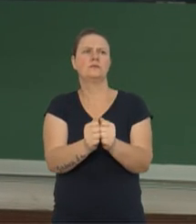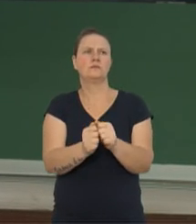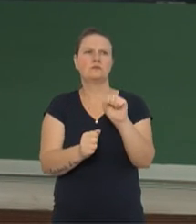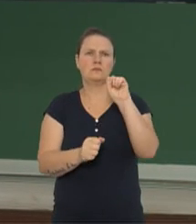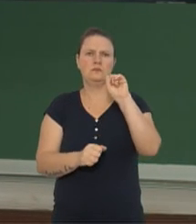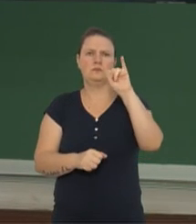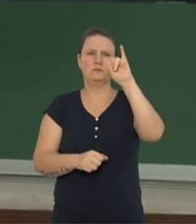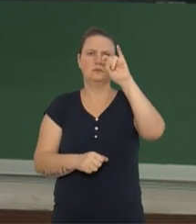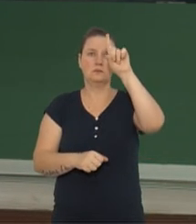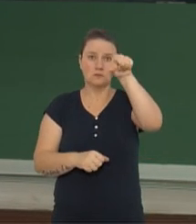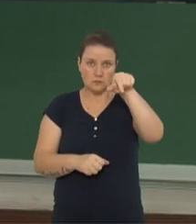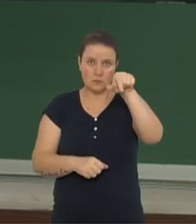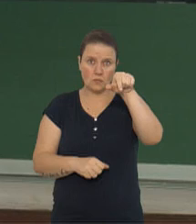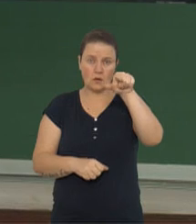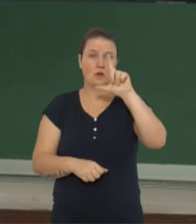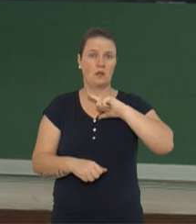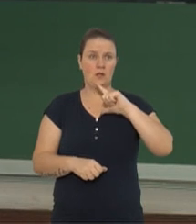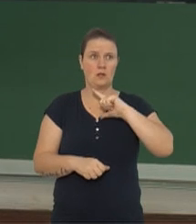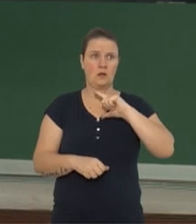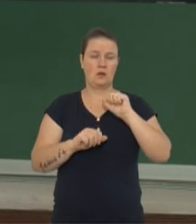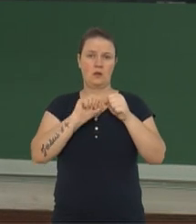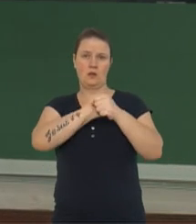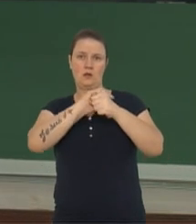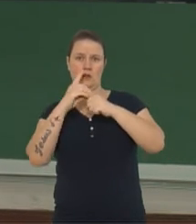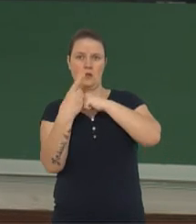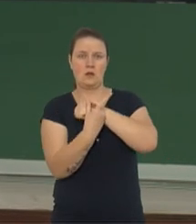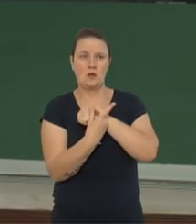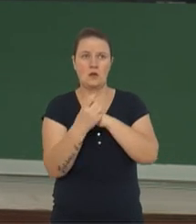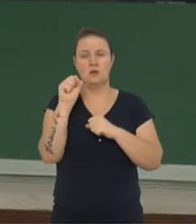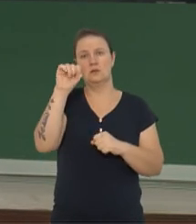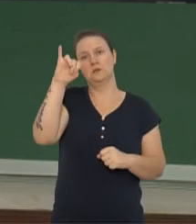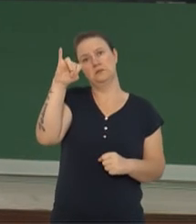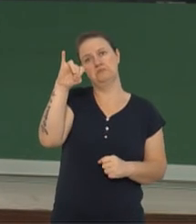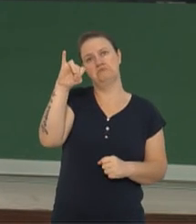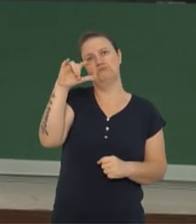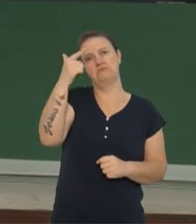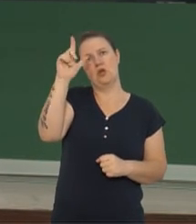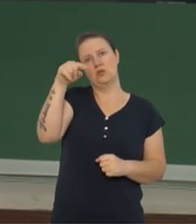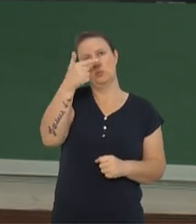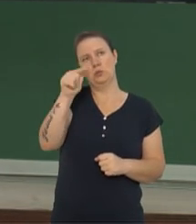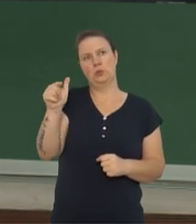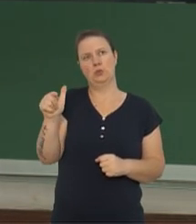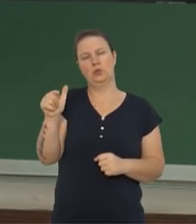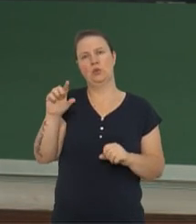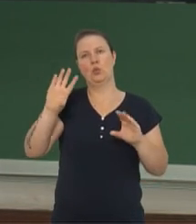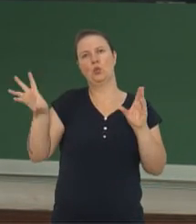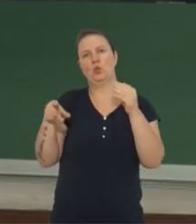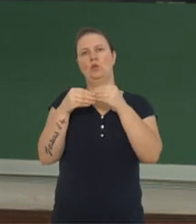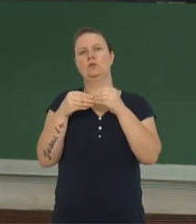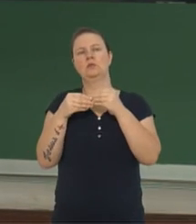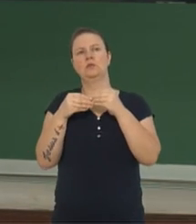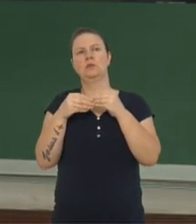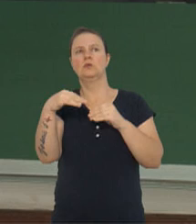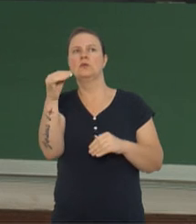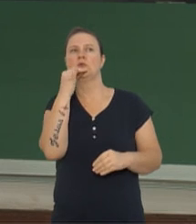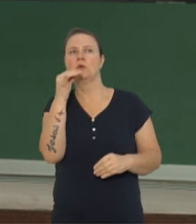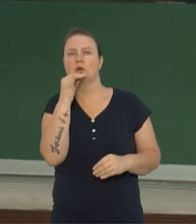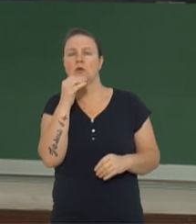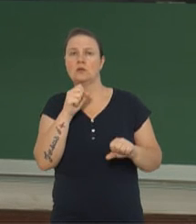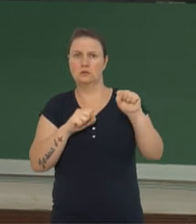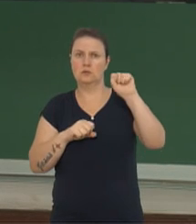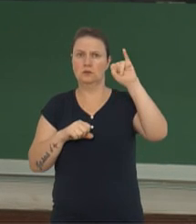Se acentuado, um advérbio. Sem acentuação, uma conjunção. Exemplo.